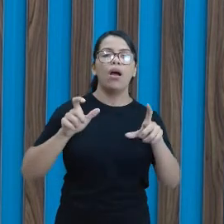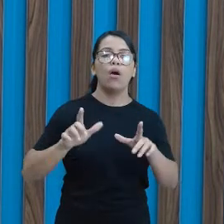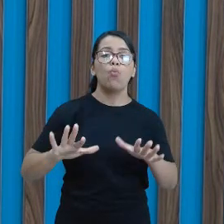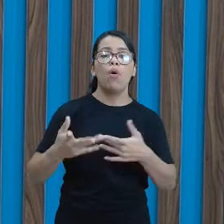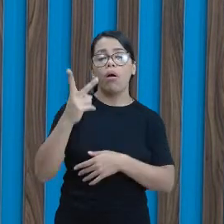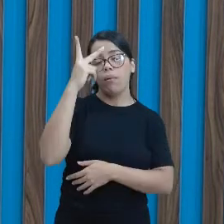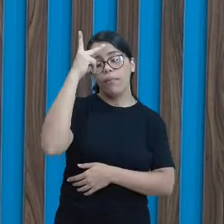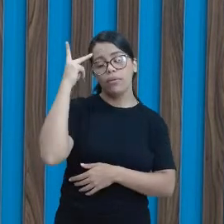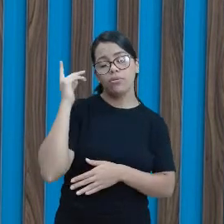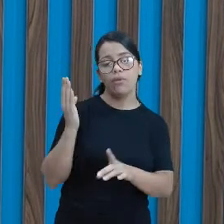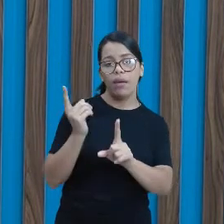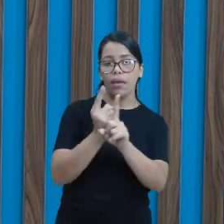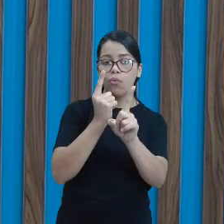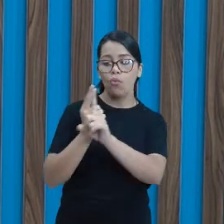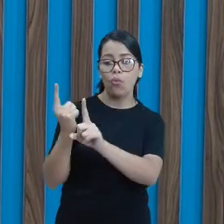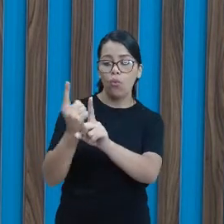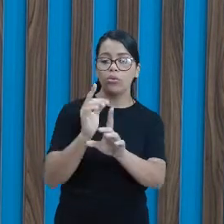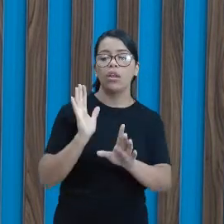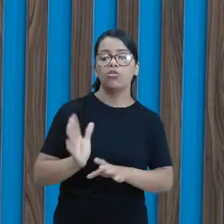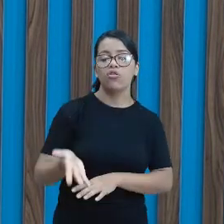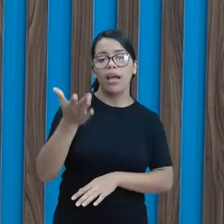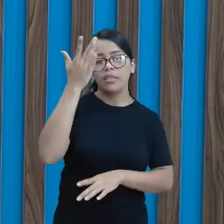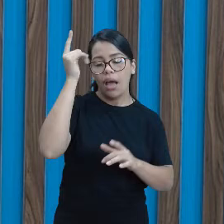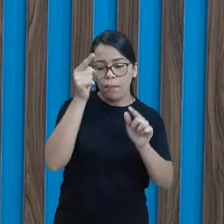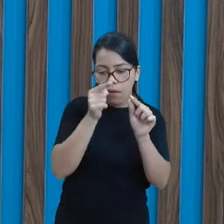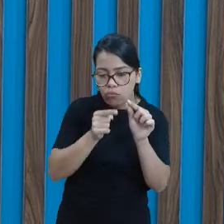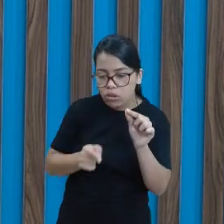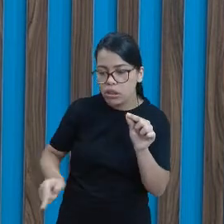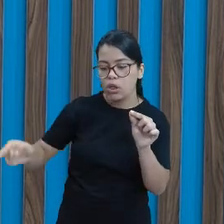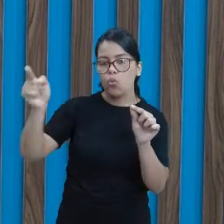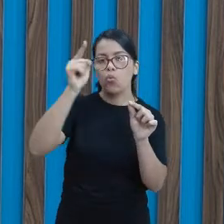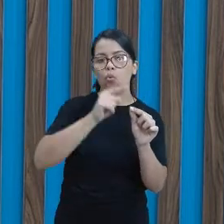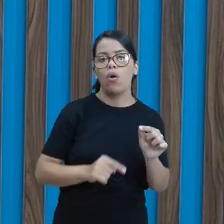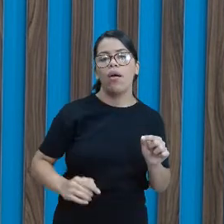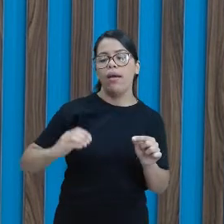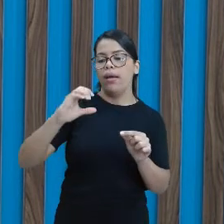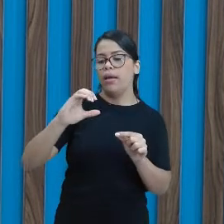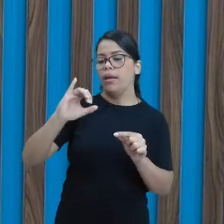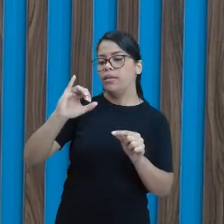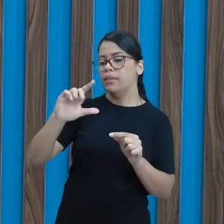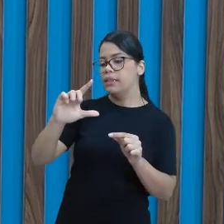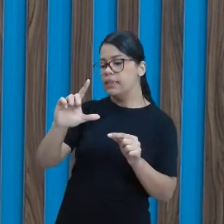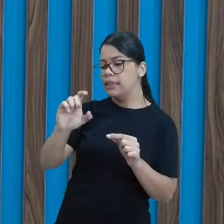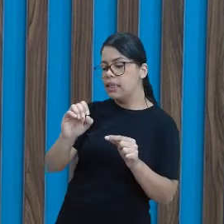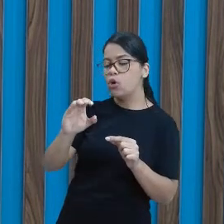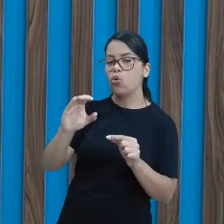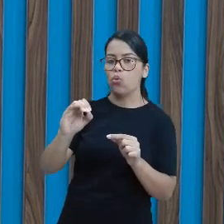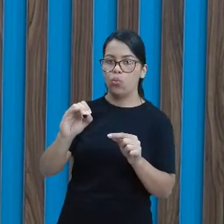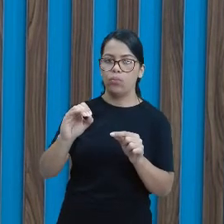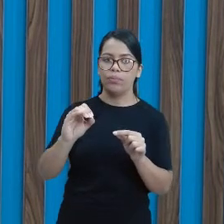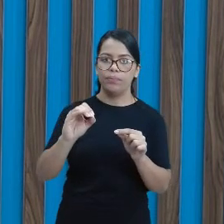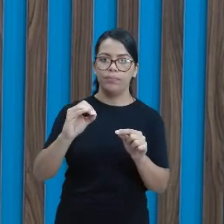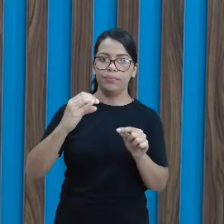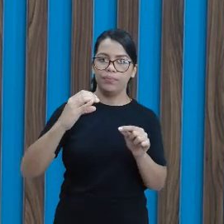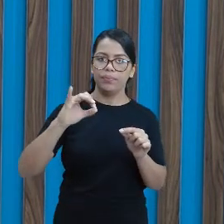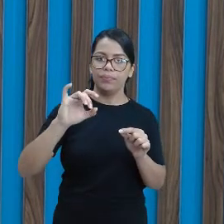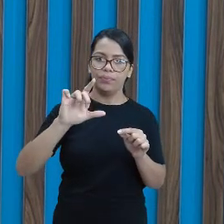essa questão cíclica, eita, quase que não sai. Essas interações que ocorrem nesse espaço, chega